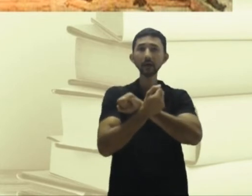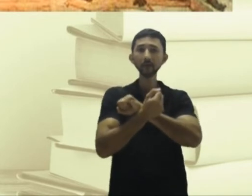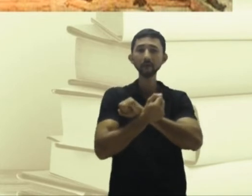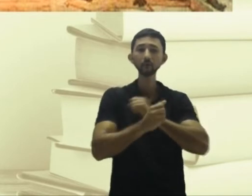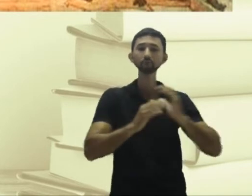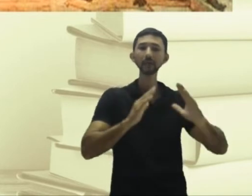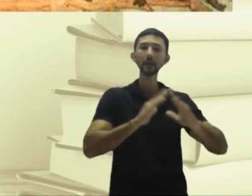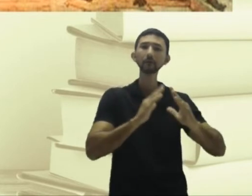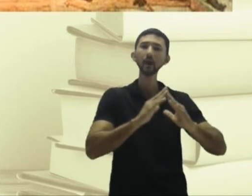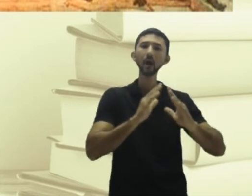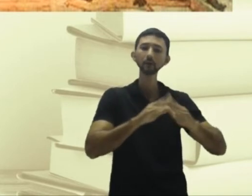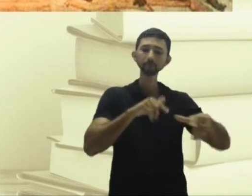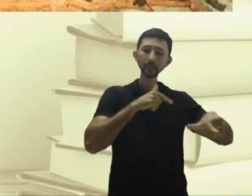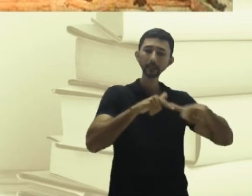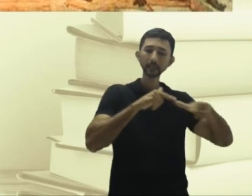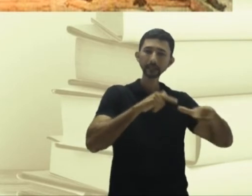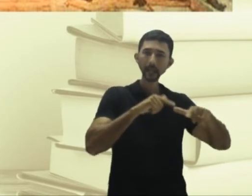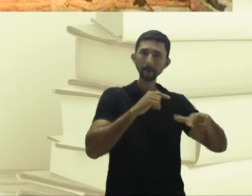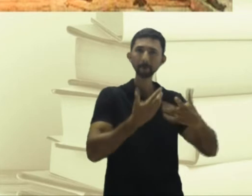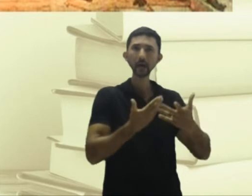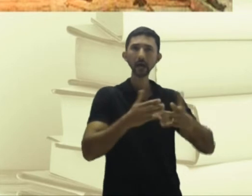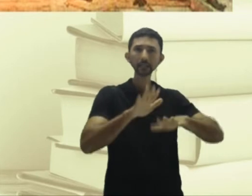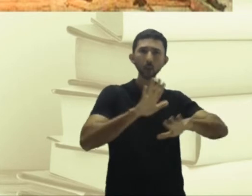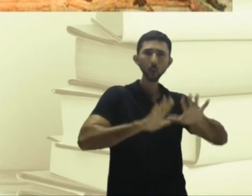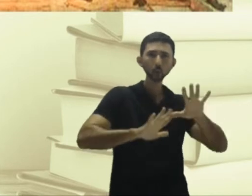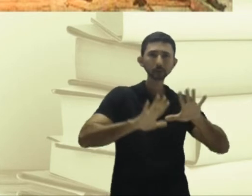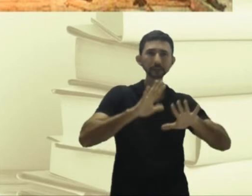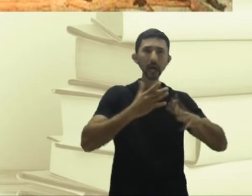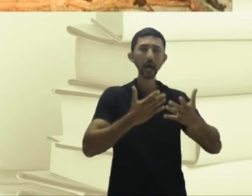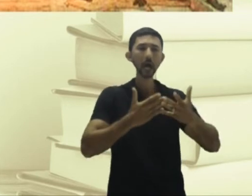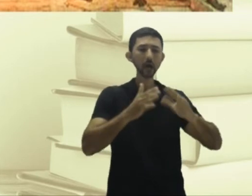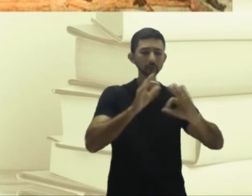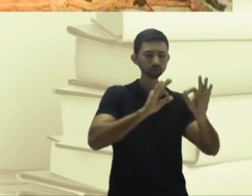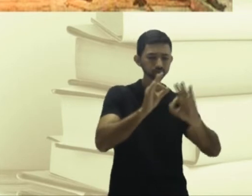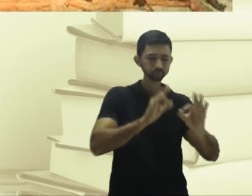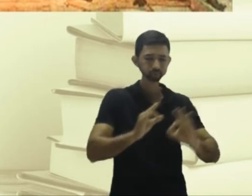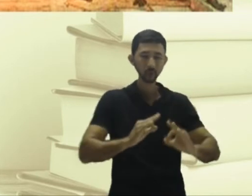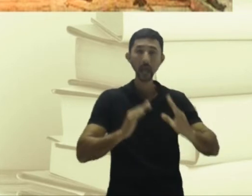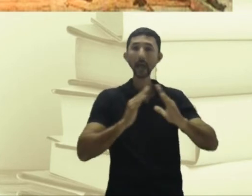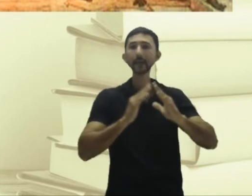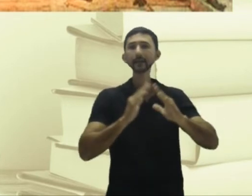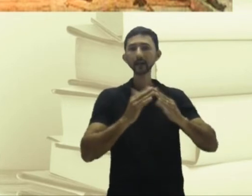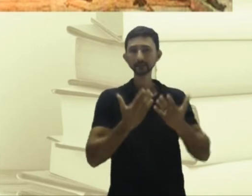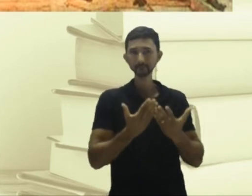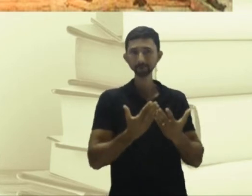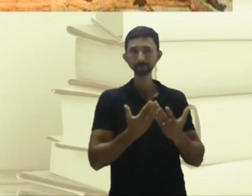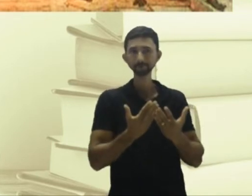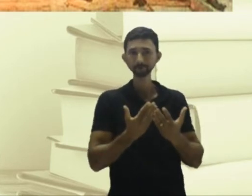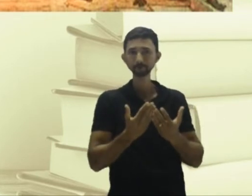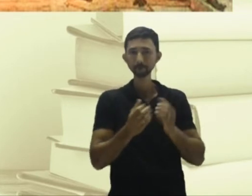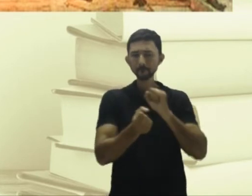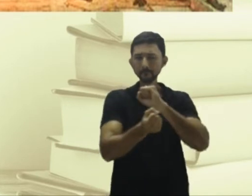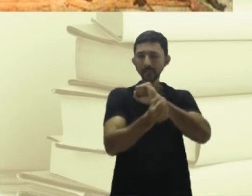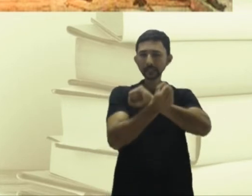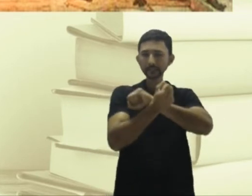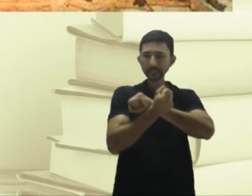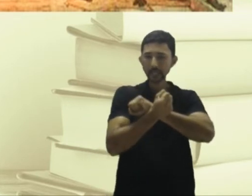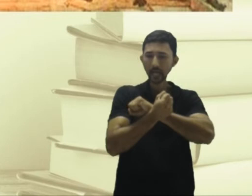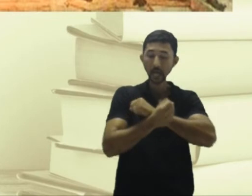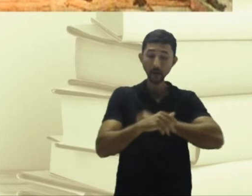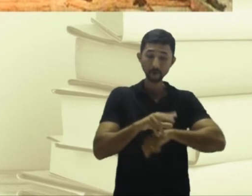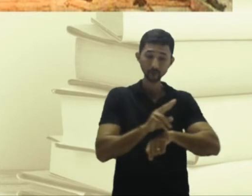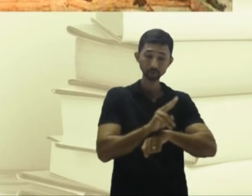que se dedicavam aos cuidados, né, do lar do seu senhor. Eram aqueles escravos que tomavam conta dos filhos